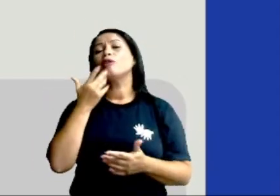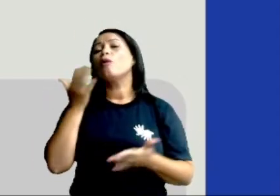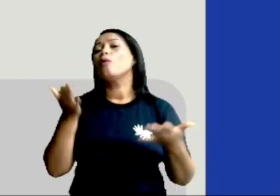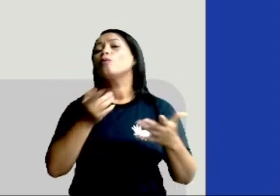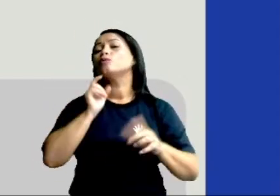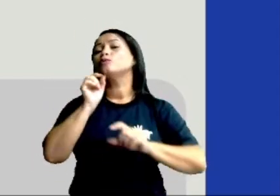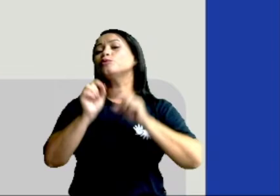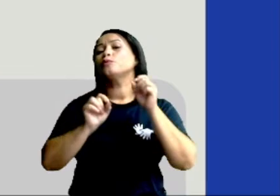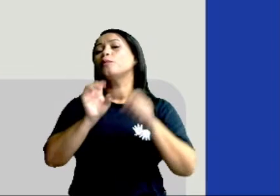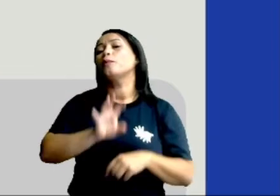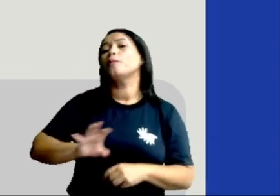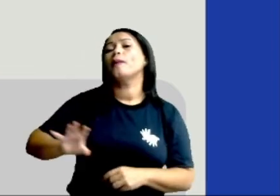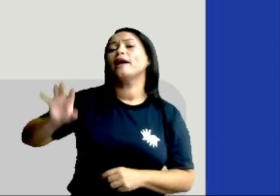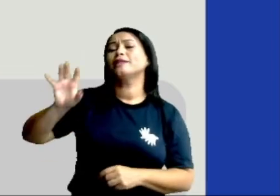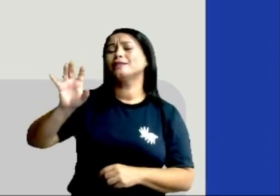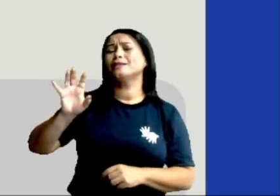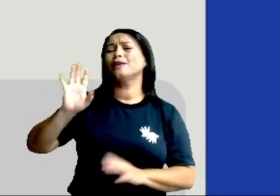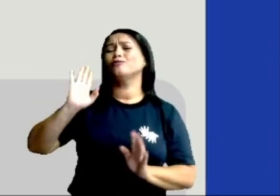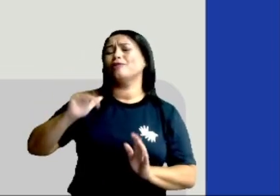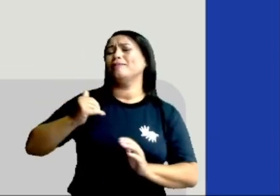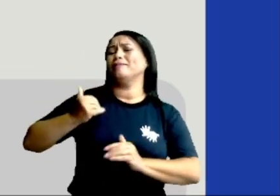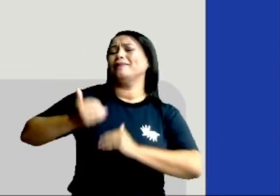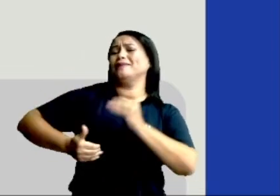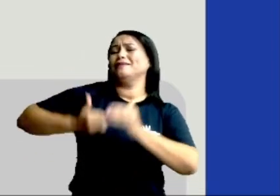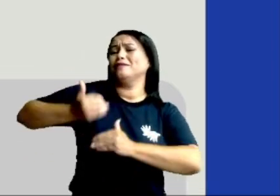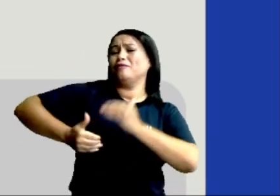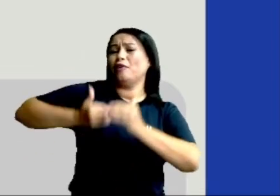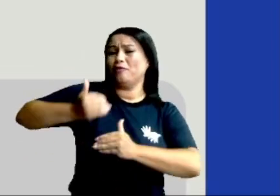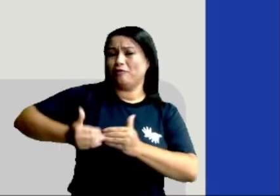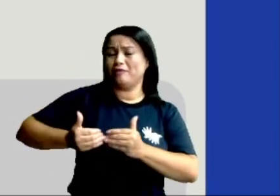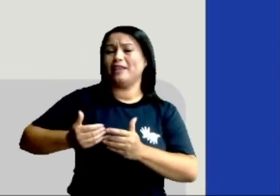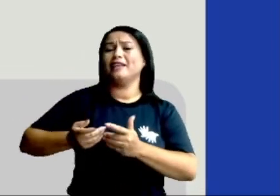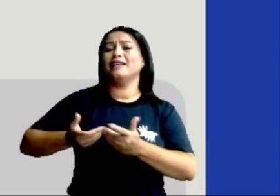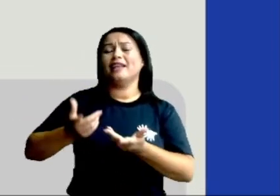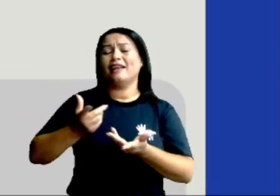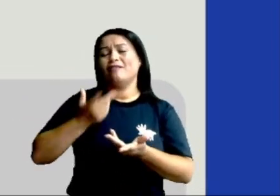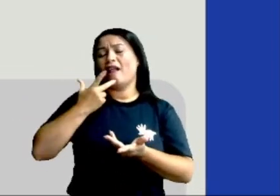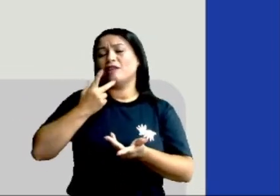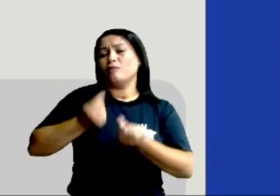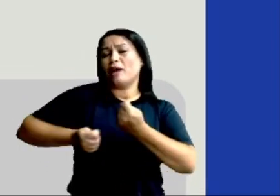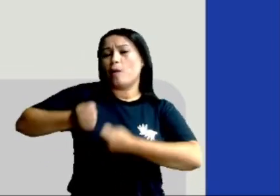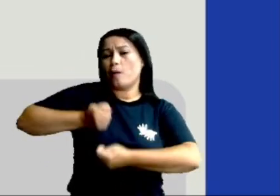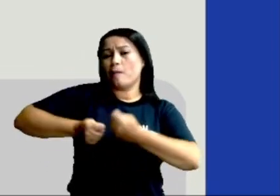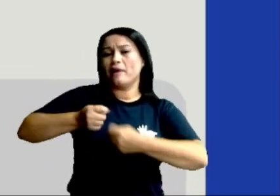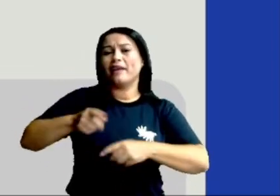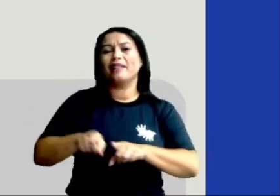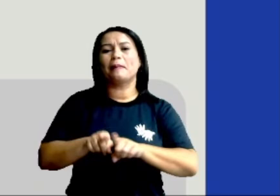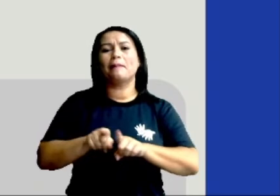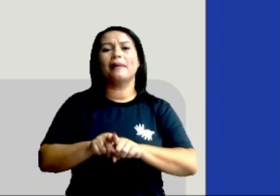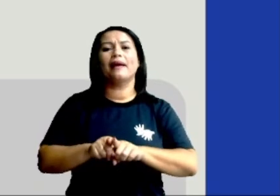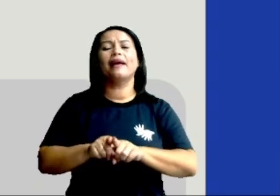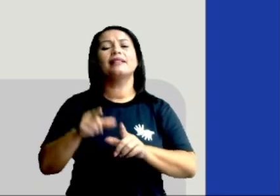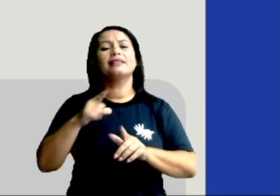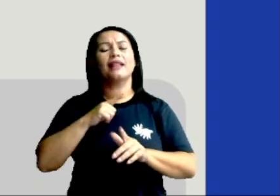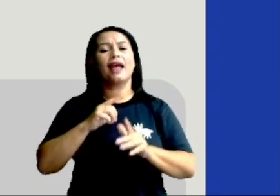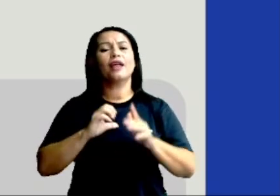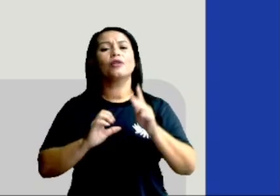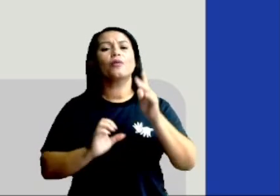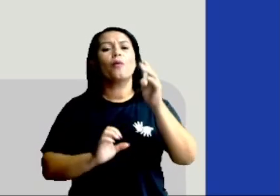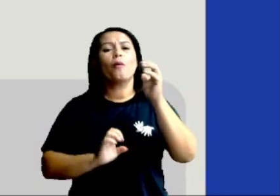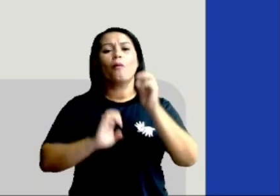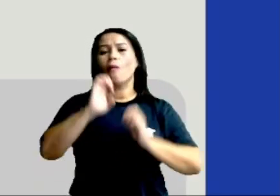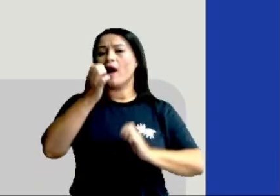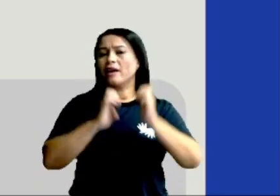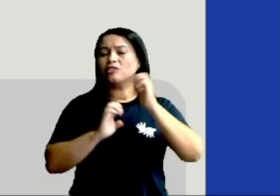hoje de uma região bem desenvolvida, tá? Economicamente, a questão industrial é muito